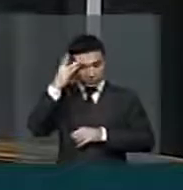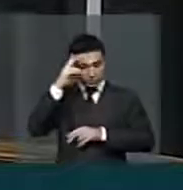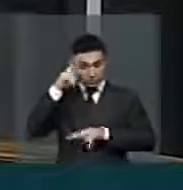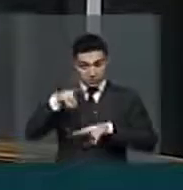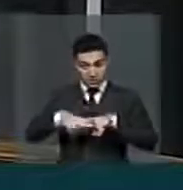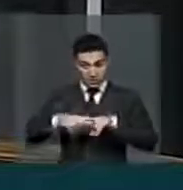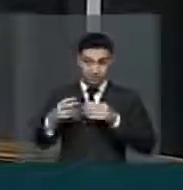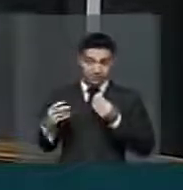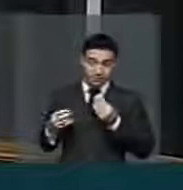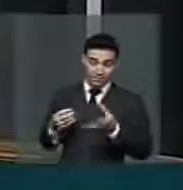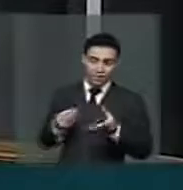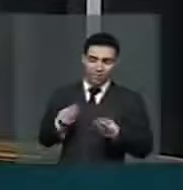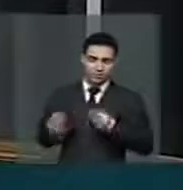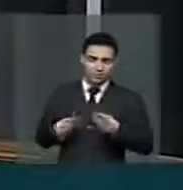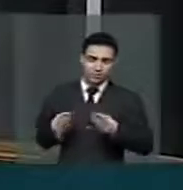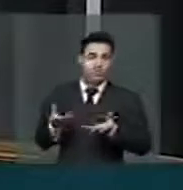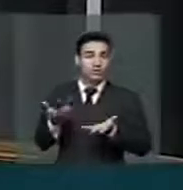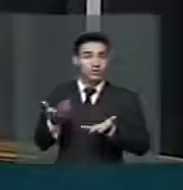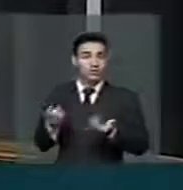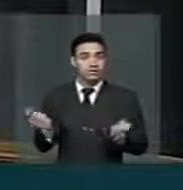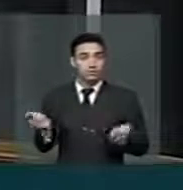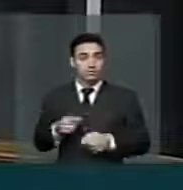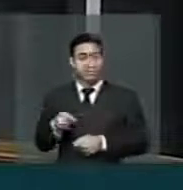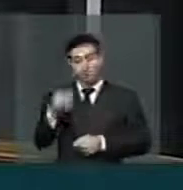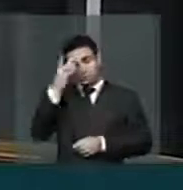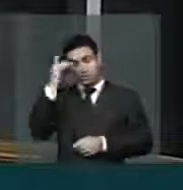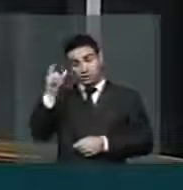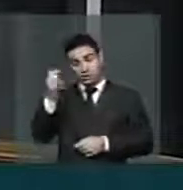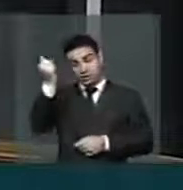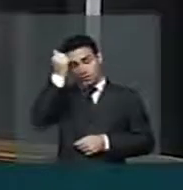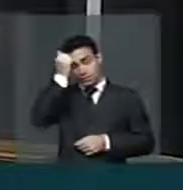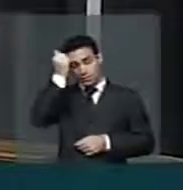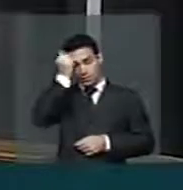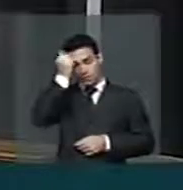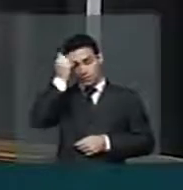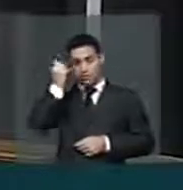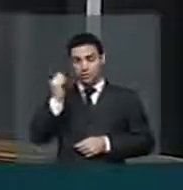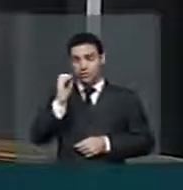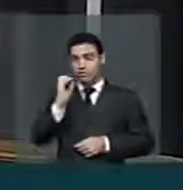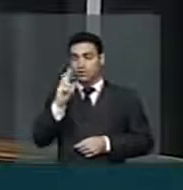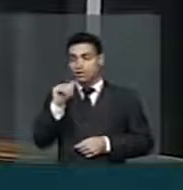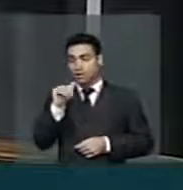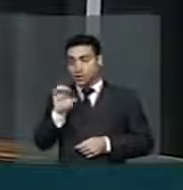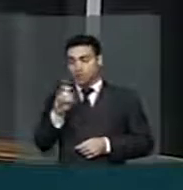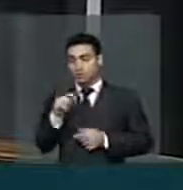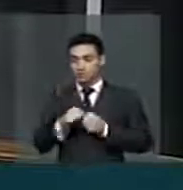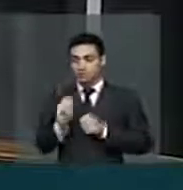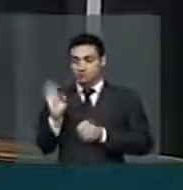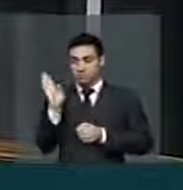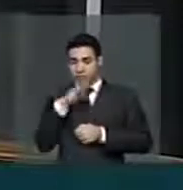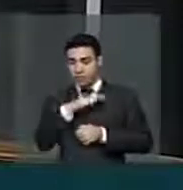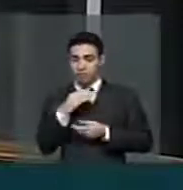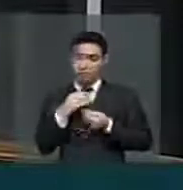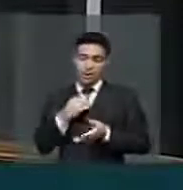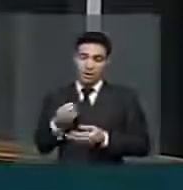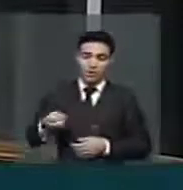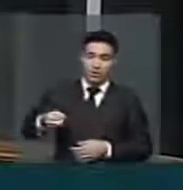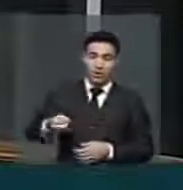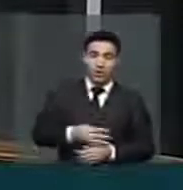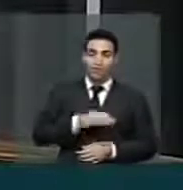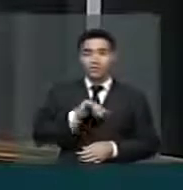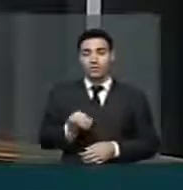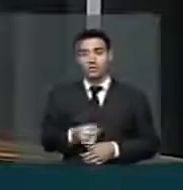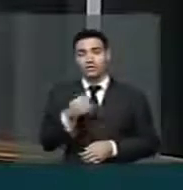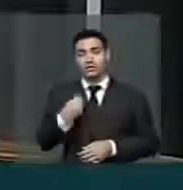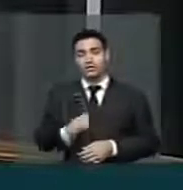oferecer condições para que elas se arrependam do crime que cometeram e possa ter uma nova oportunidade na